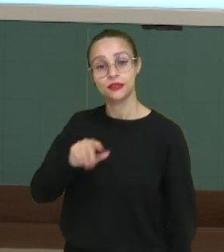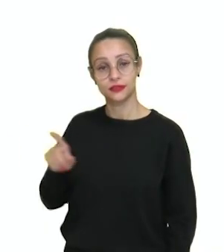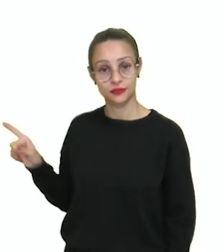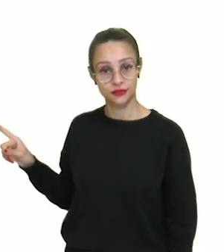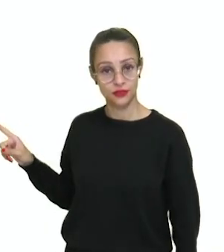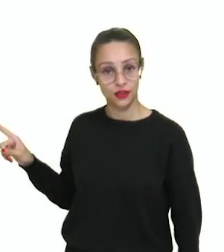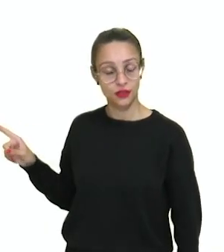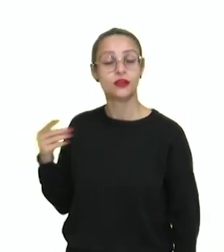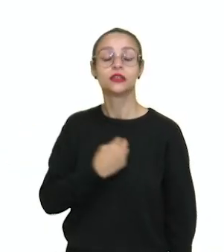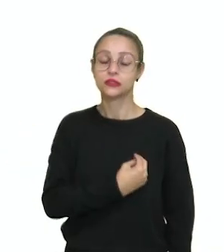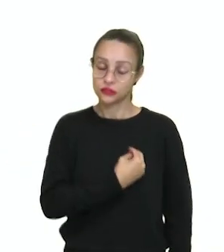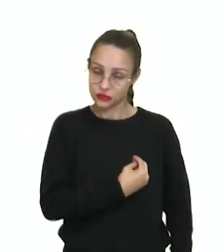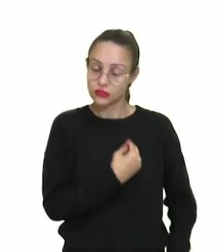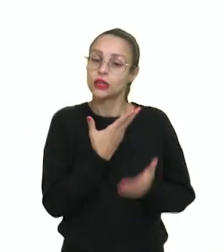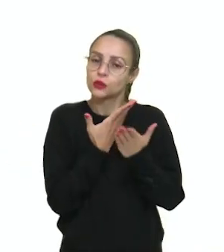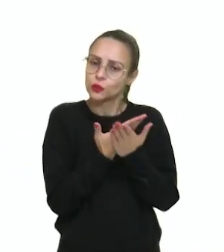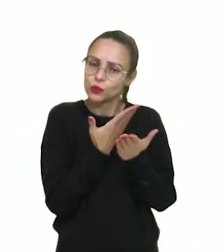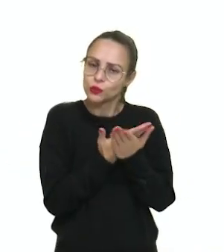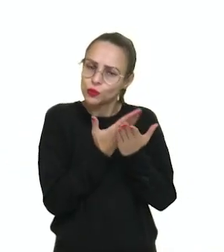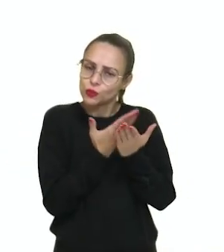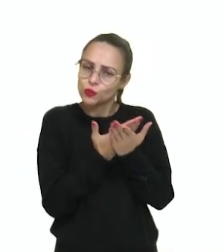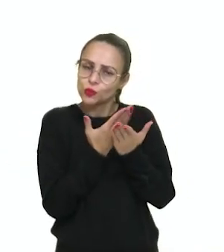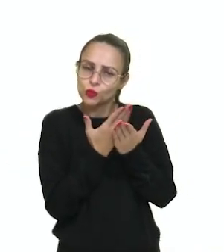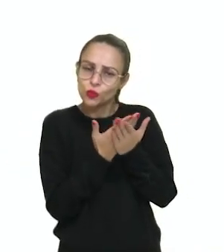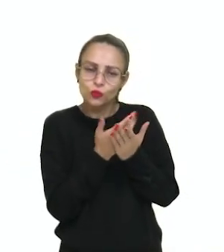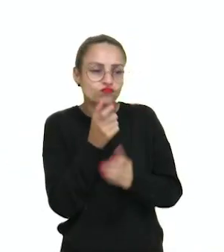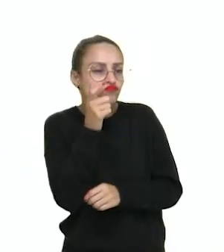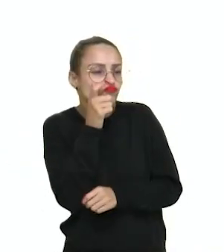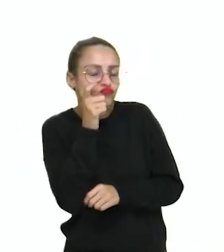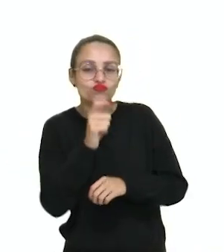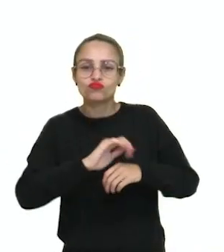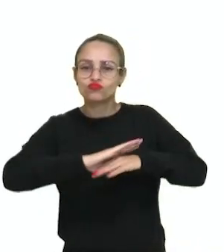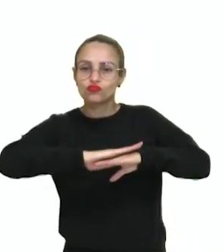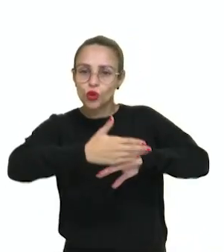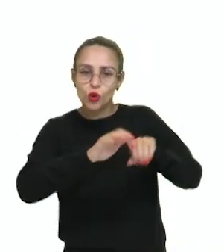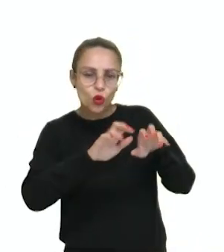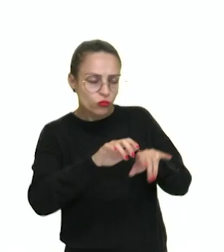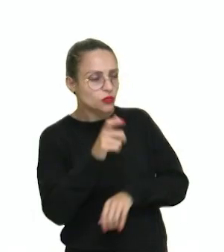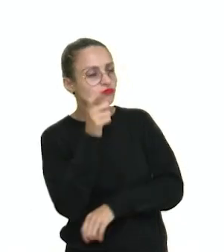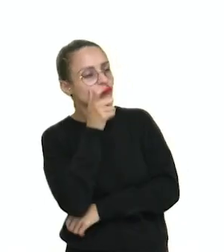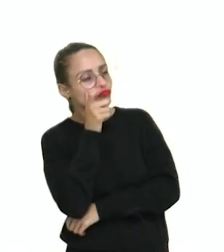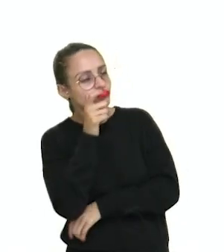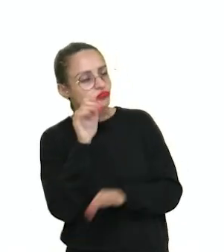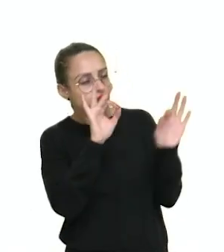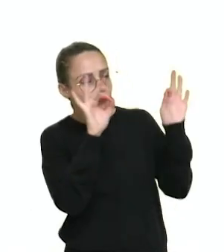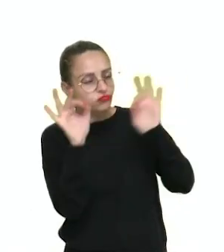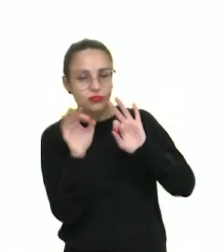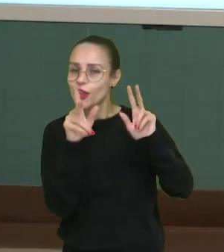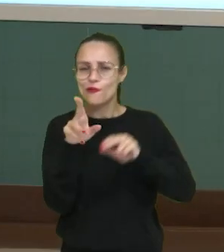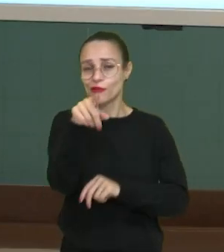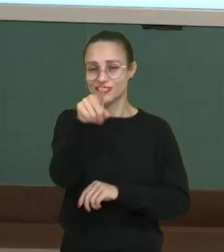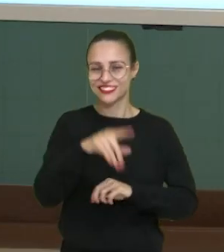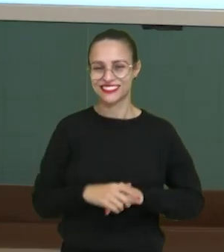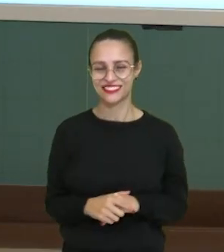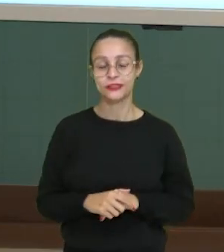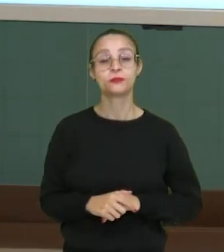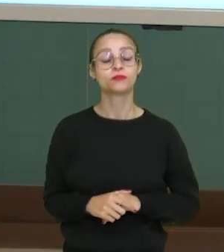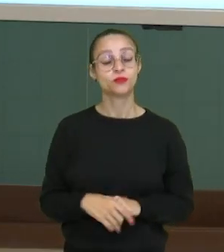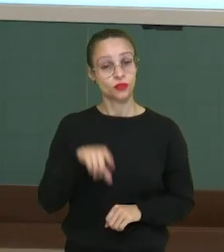está estudando e assistindo uma aula pelo computador, como você também faz. Bom, quando